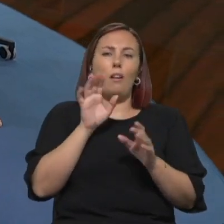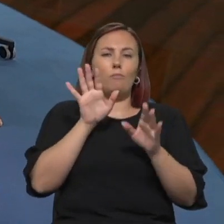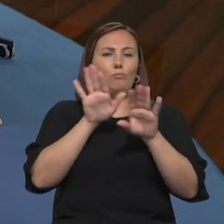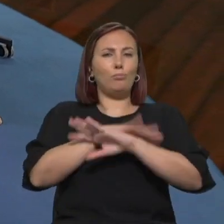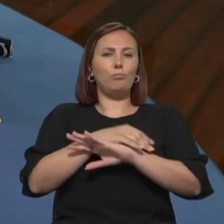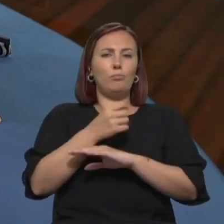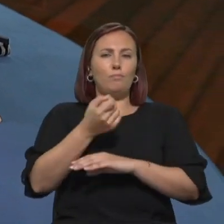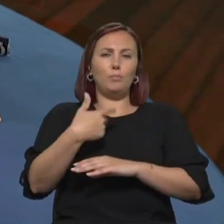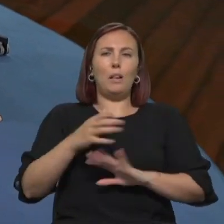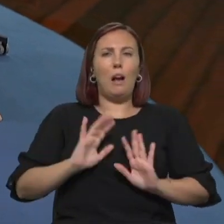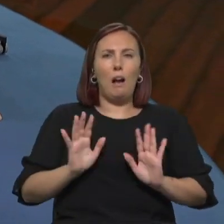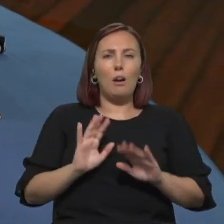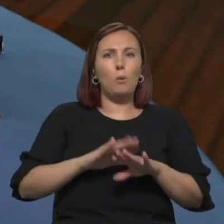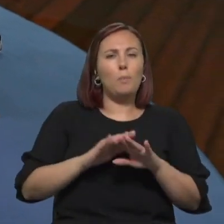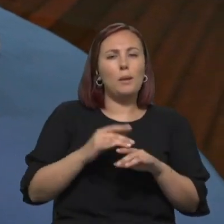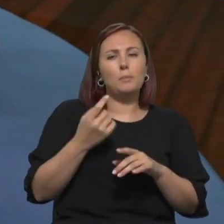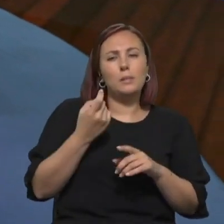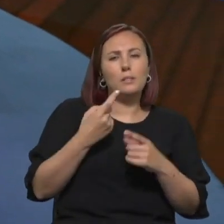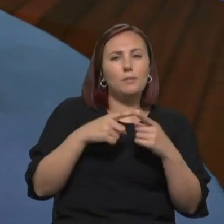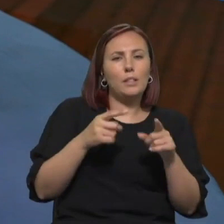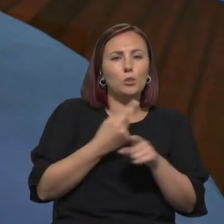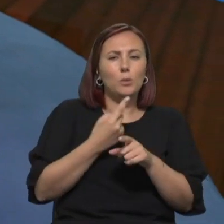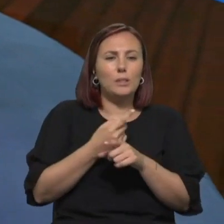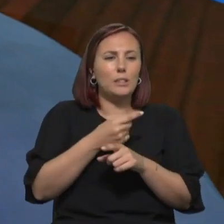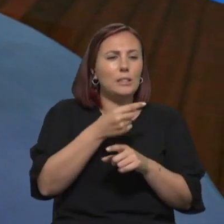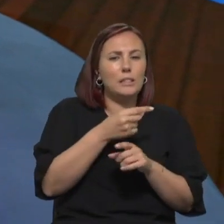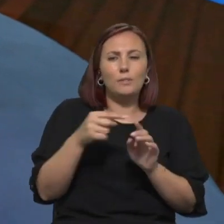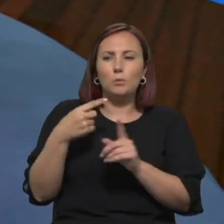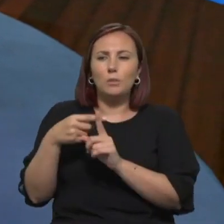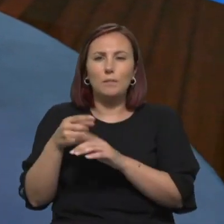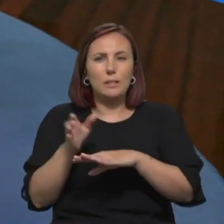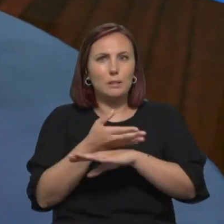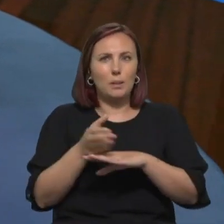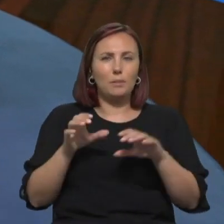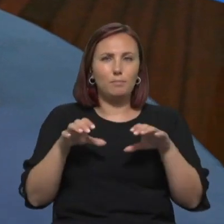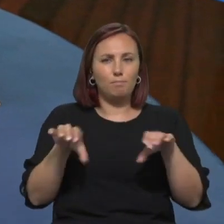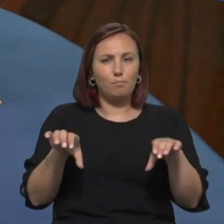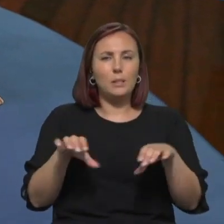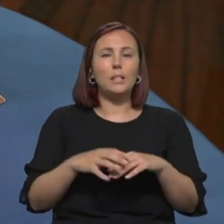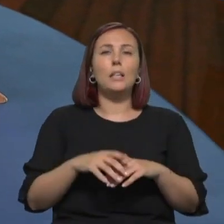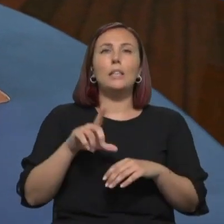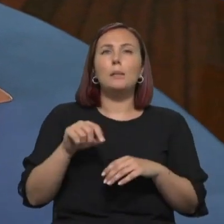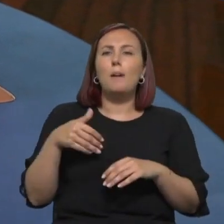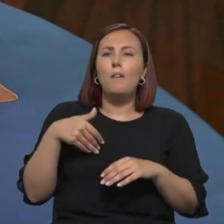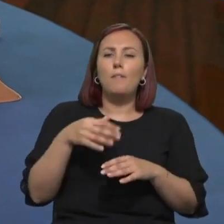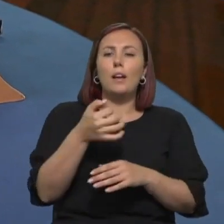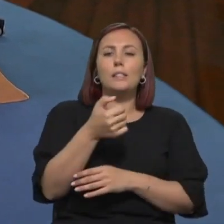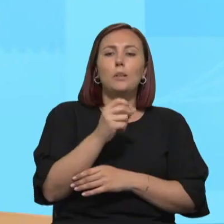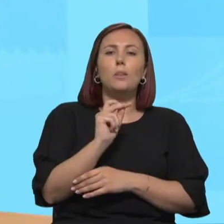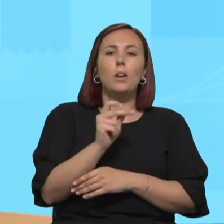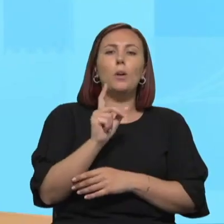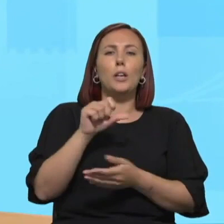porque efetivamente é perceber distinguir o trigo e o joio. Quem está também quase a assinalar 50 anos é o Centro